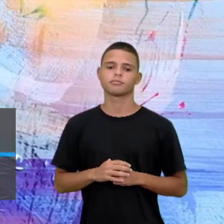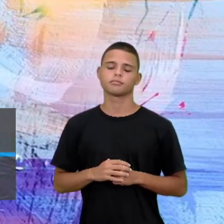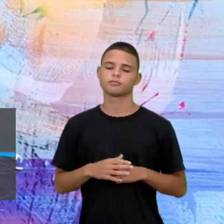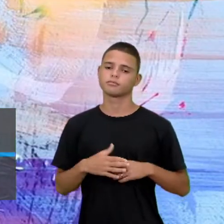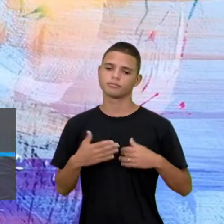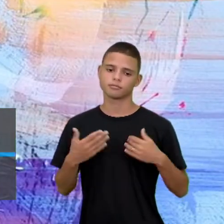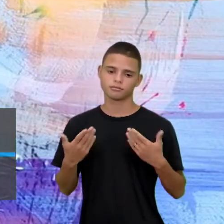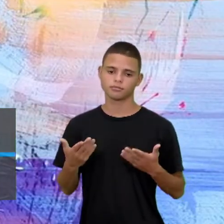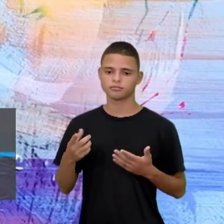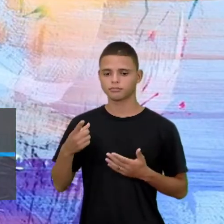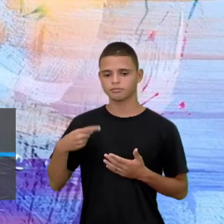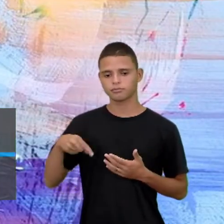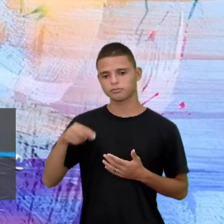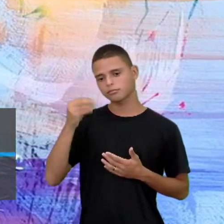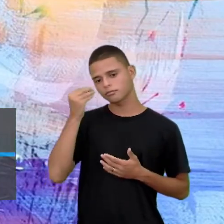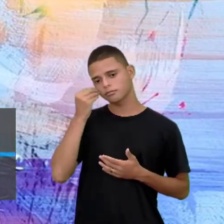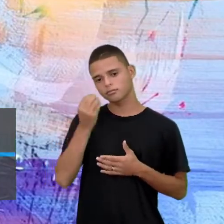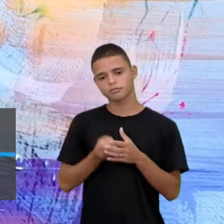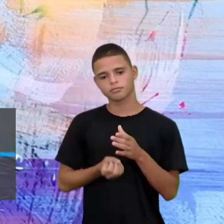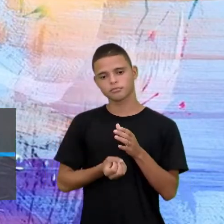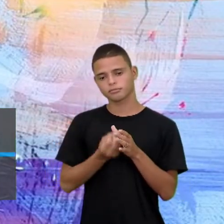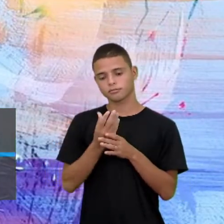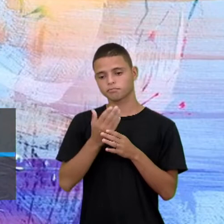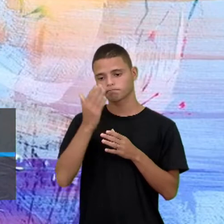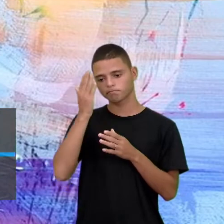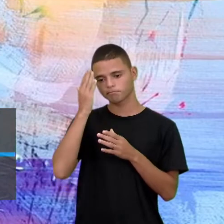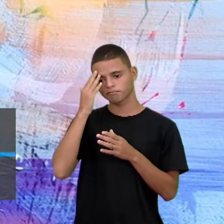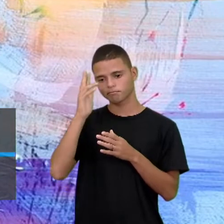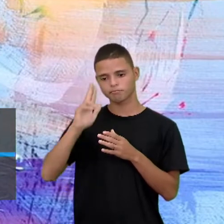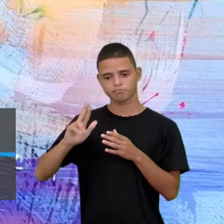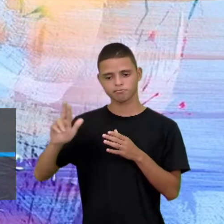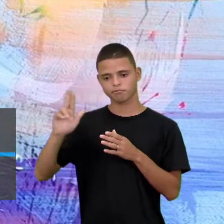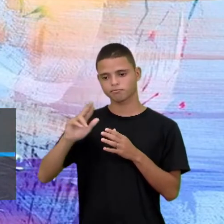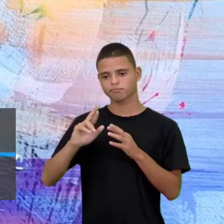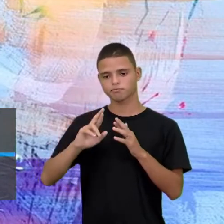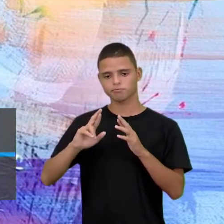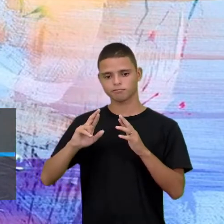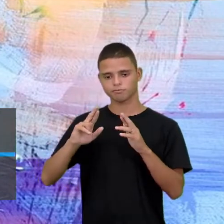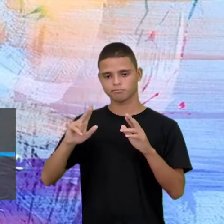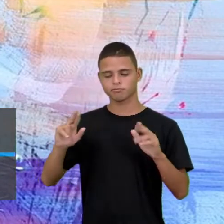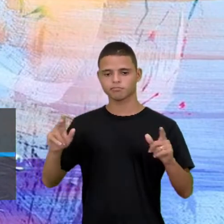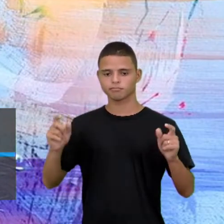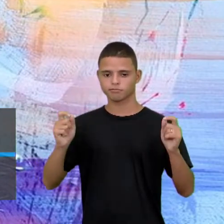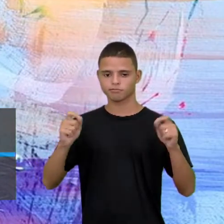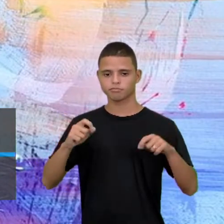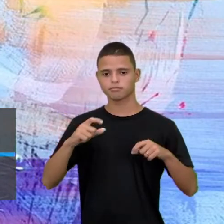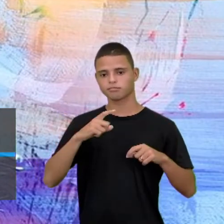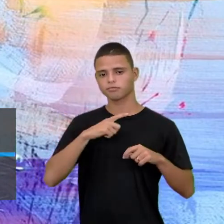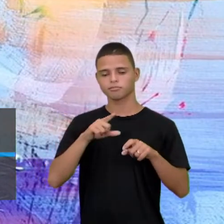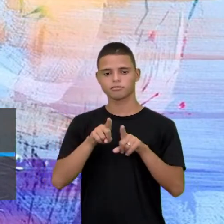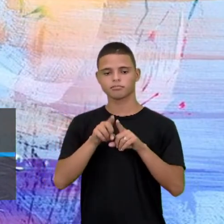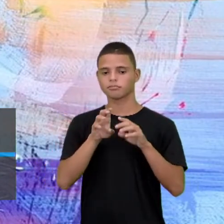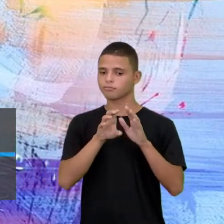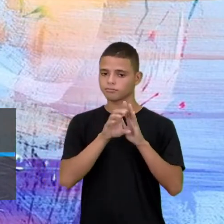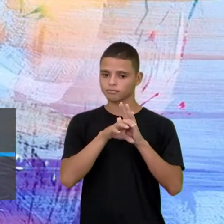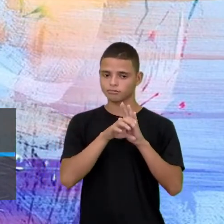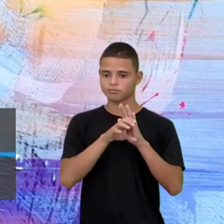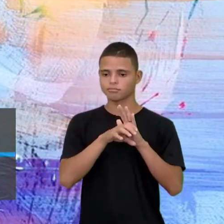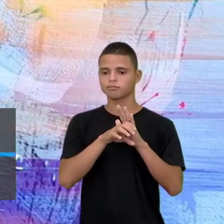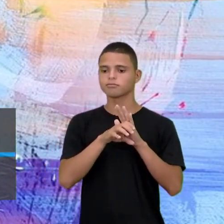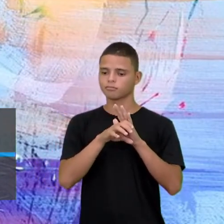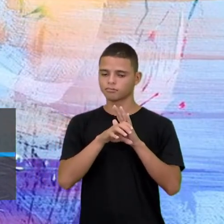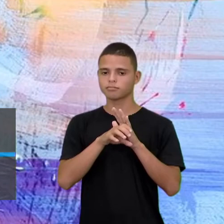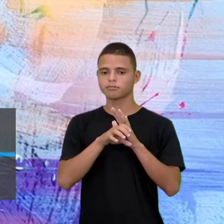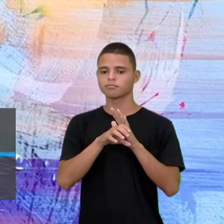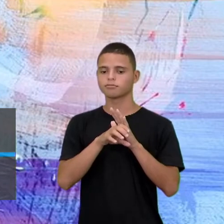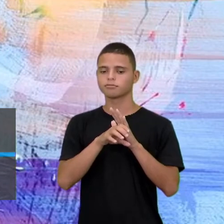isso, gente. A gente construir os saberes através aí de várias vertentes, várias possibilidades. Isso. A gente tem aí um conceito que foi